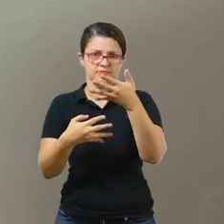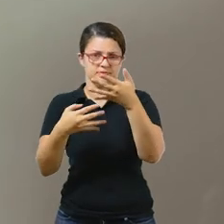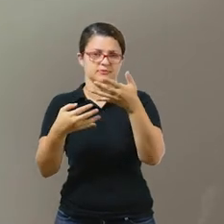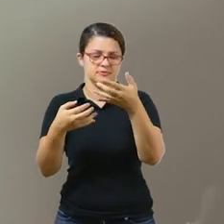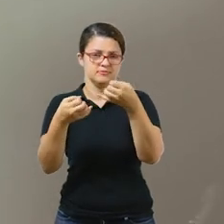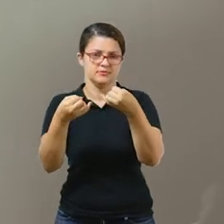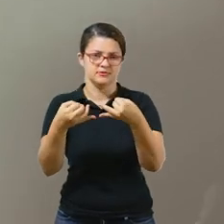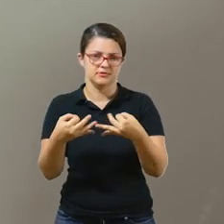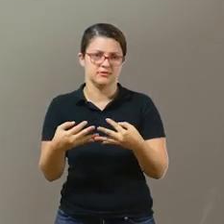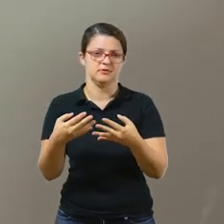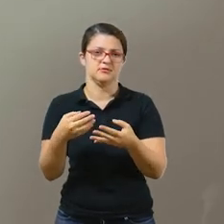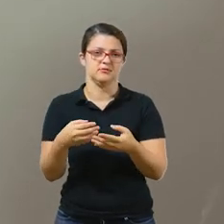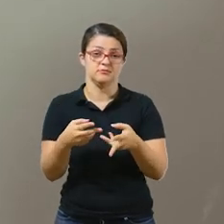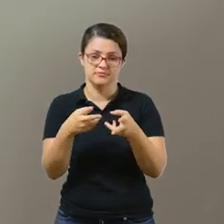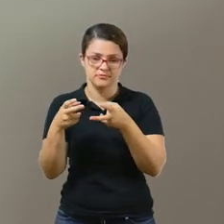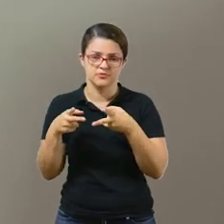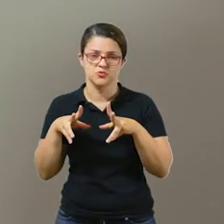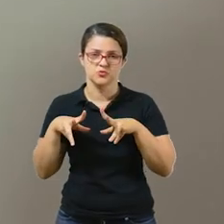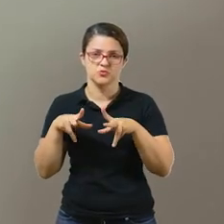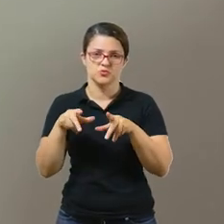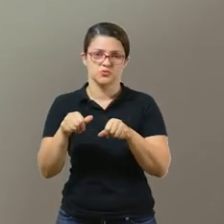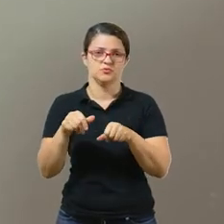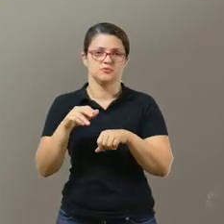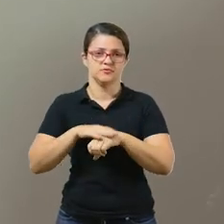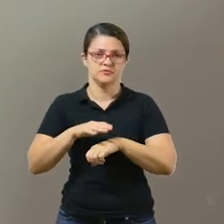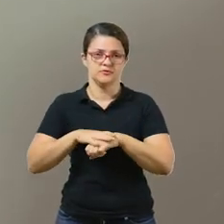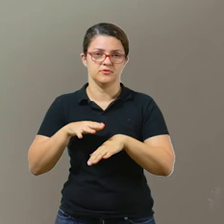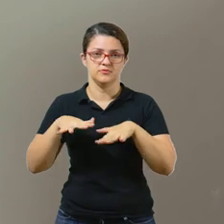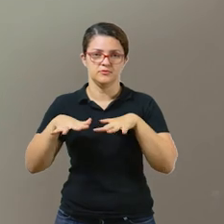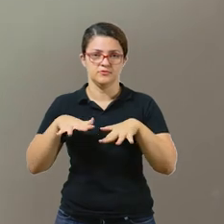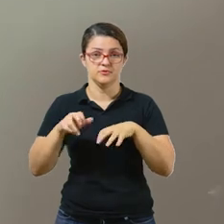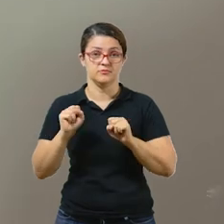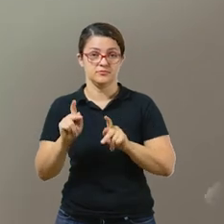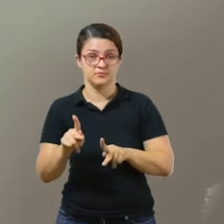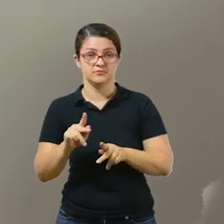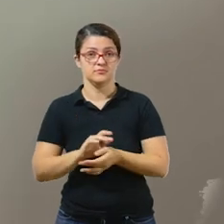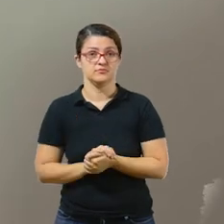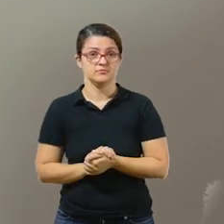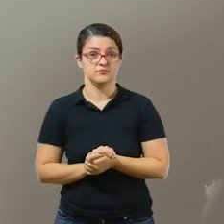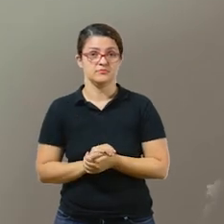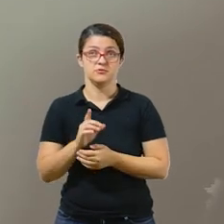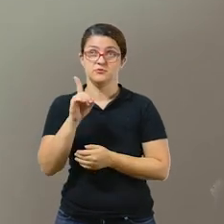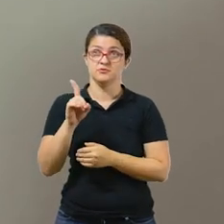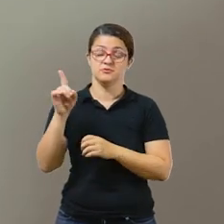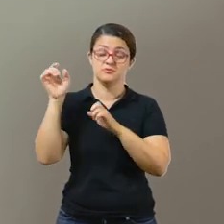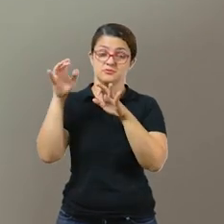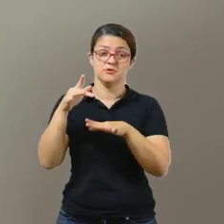facilita para vocês identificar tudo que nós fizemos aqui na atividade com as coreografias,